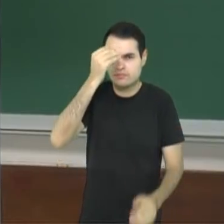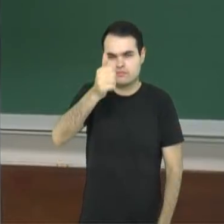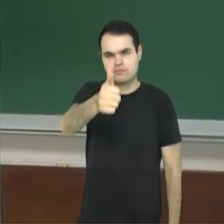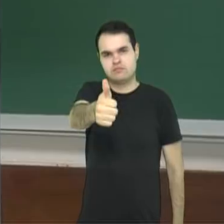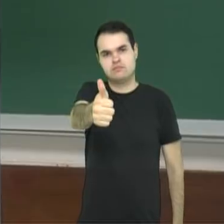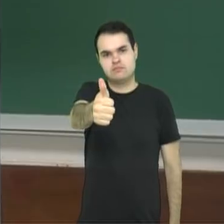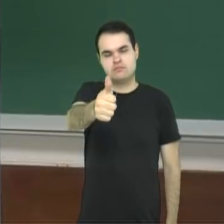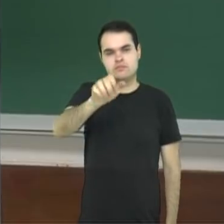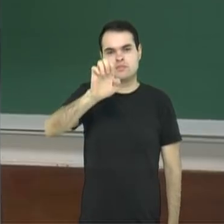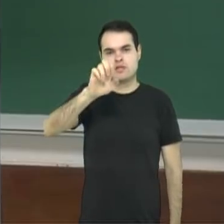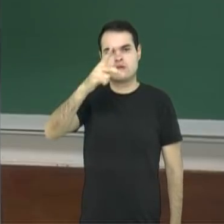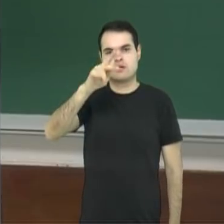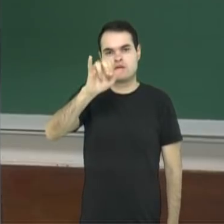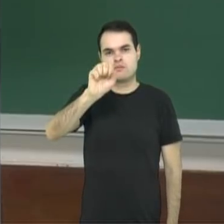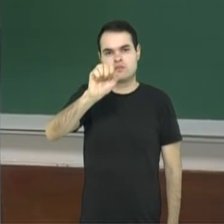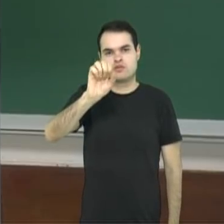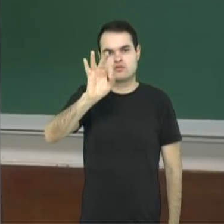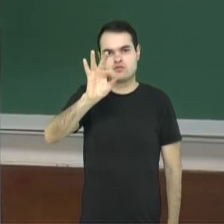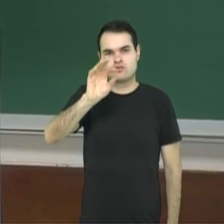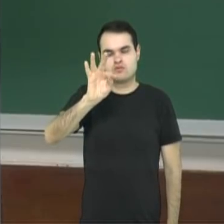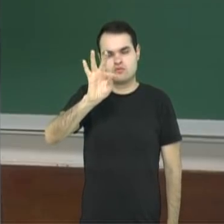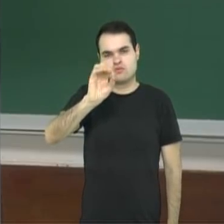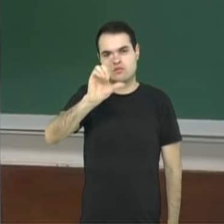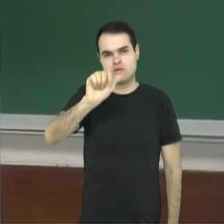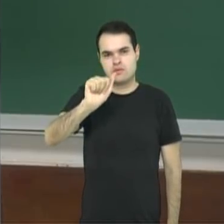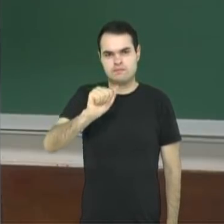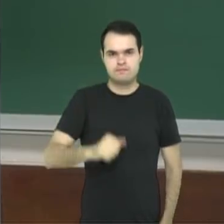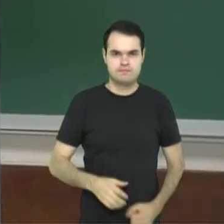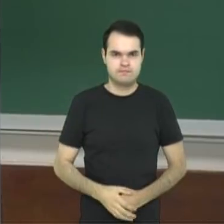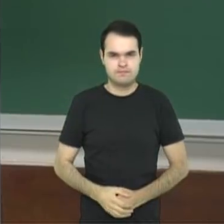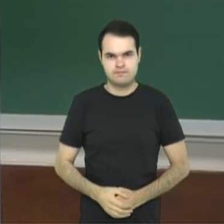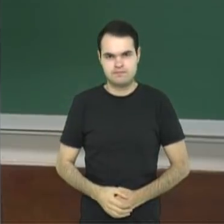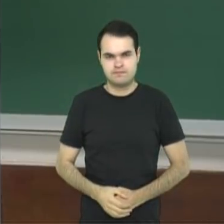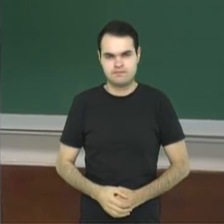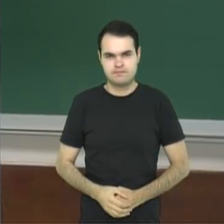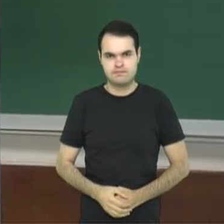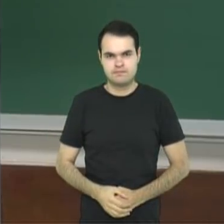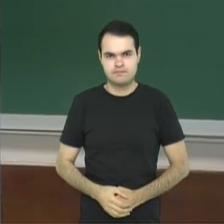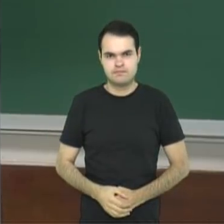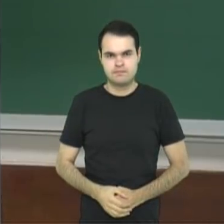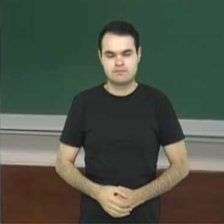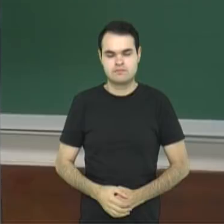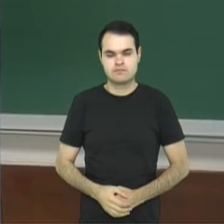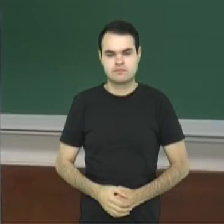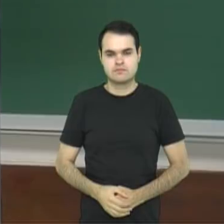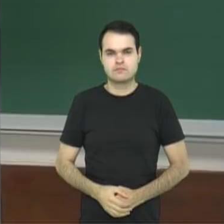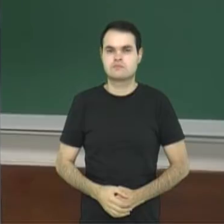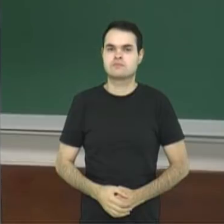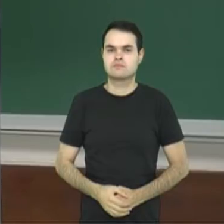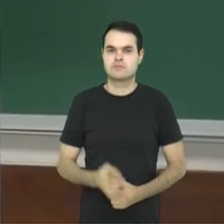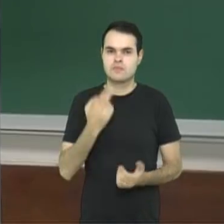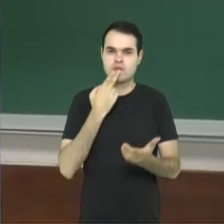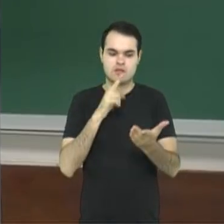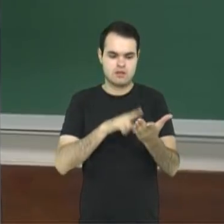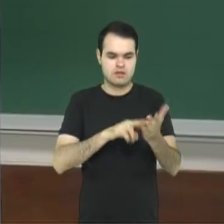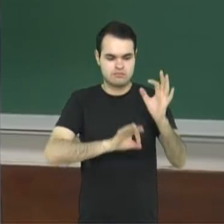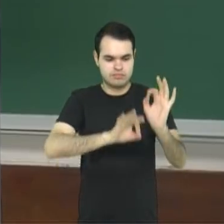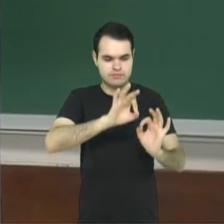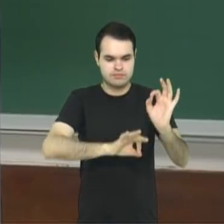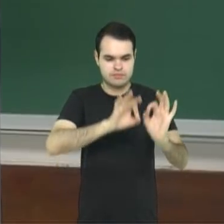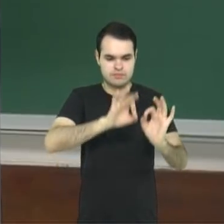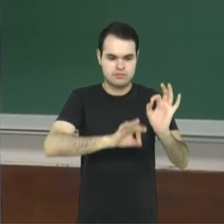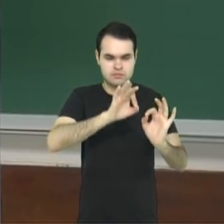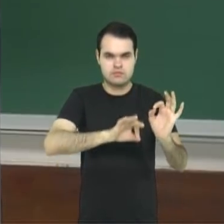enciclopédia individual de vocês aí, ok? A gente tem também, dentre as possibilidades de elaborar uma carta, as cartas